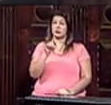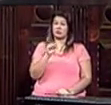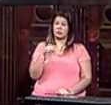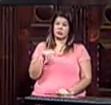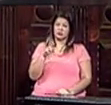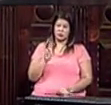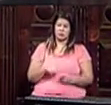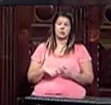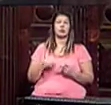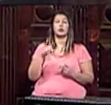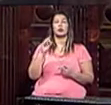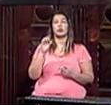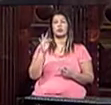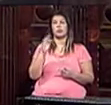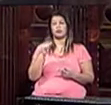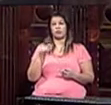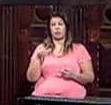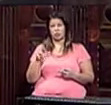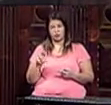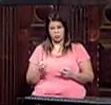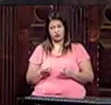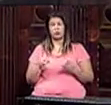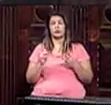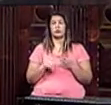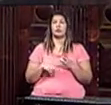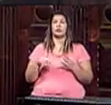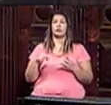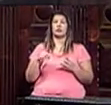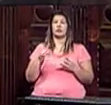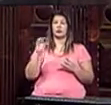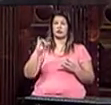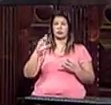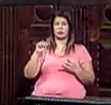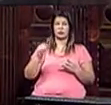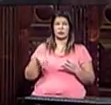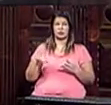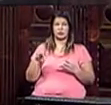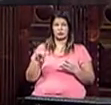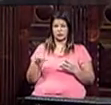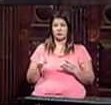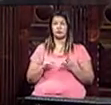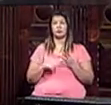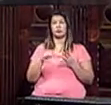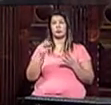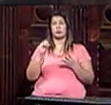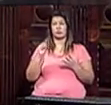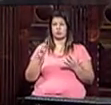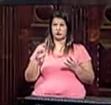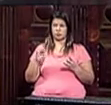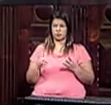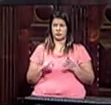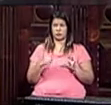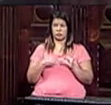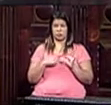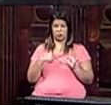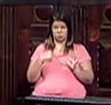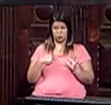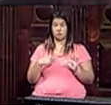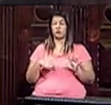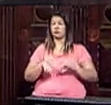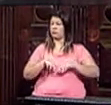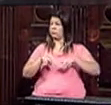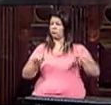o deputado Flávio Bolsonaro, o deputado Iranildo e o deputado Carlos Osório e eu, todos nós